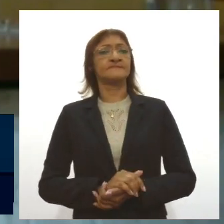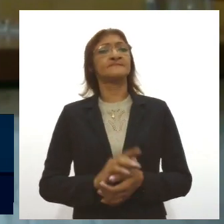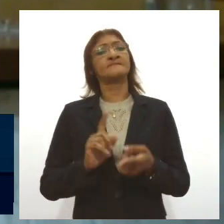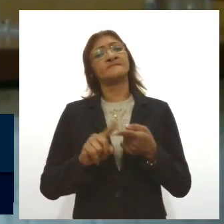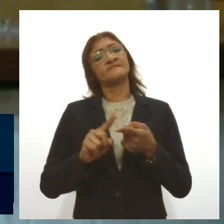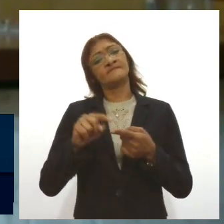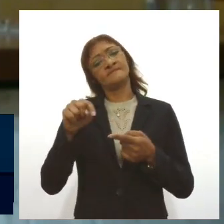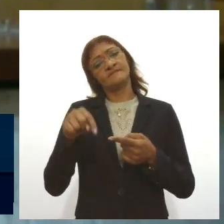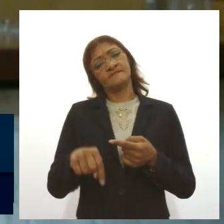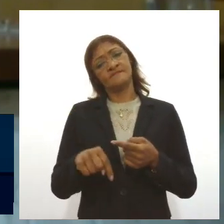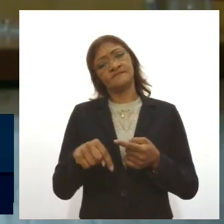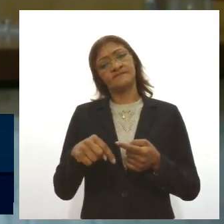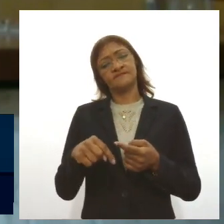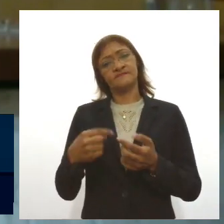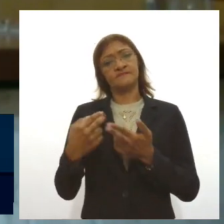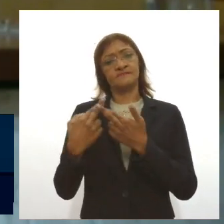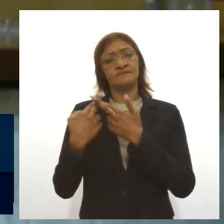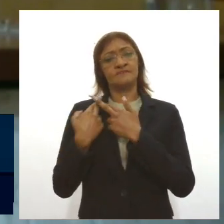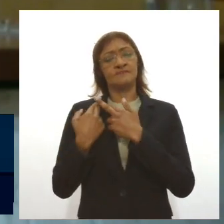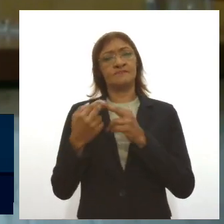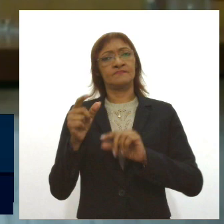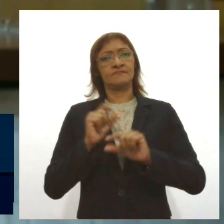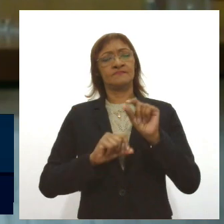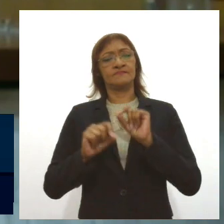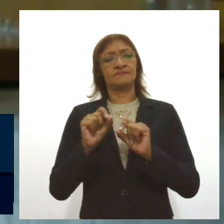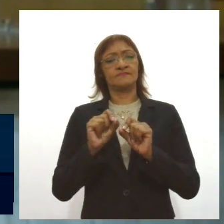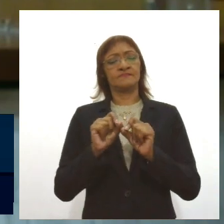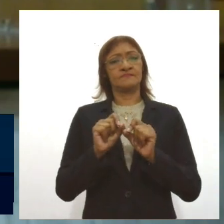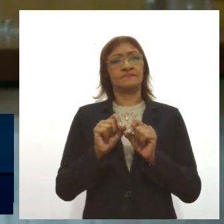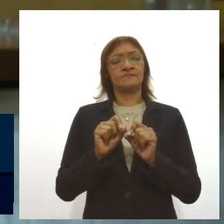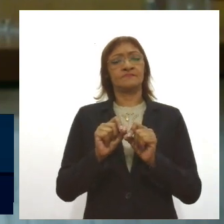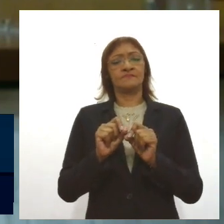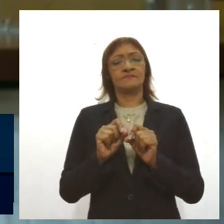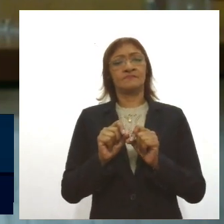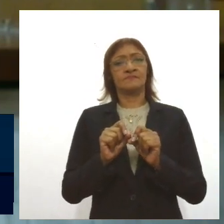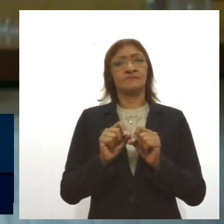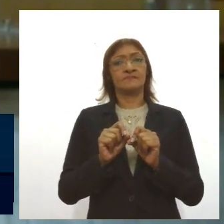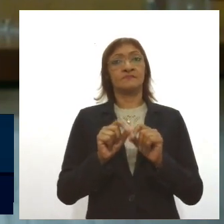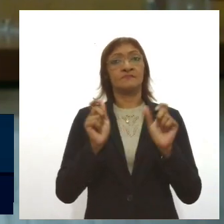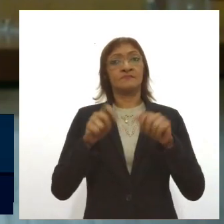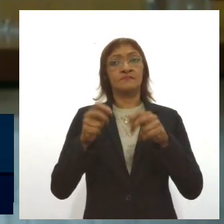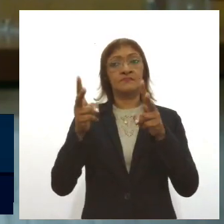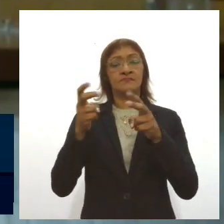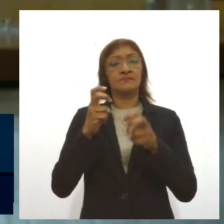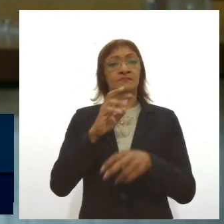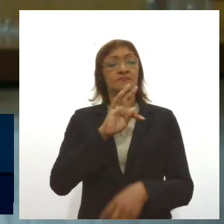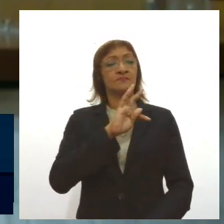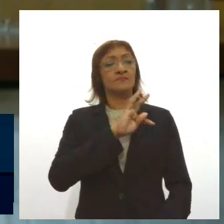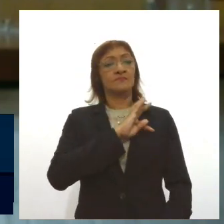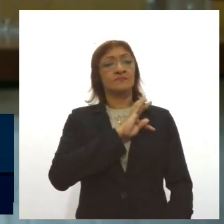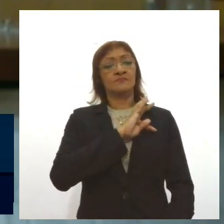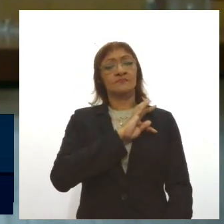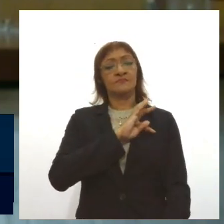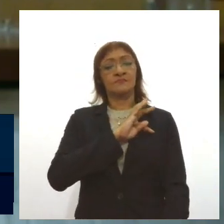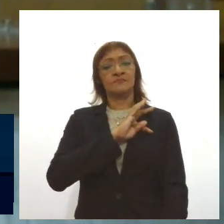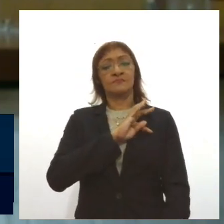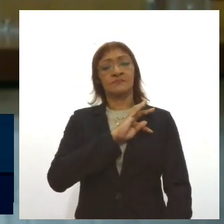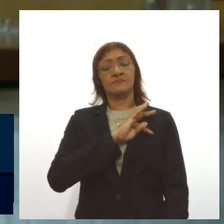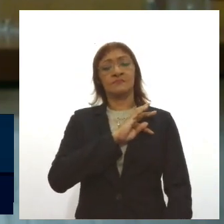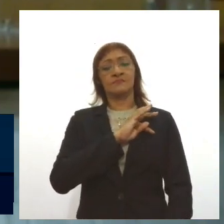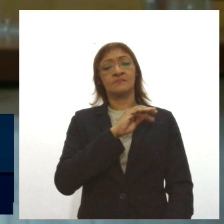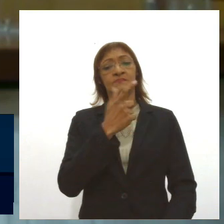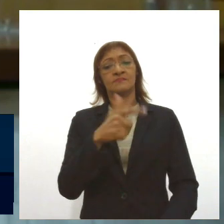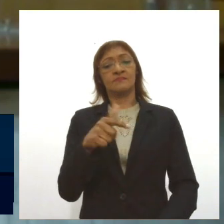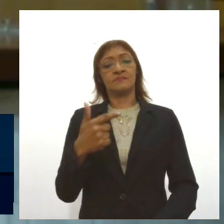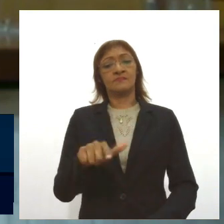um compromisso de que olhássemos pelos técnicos de enfermagem. Para não atrasar a tramitação